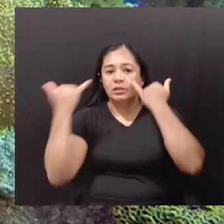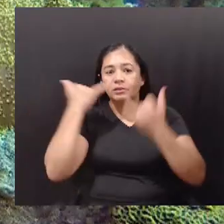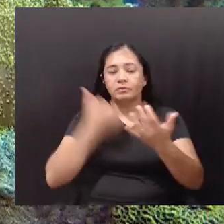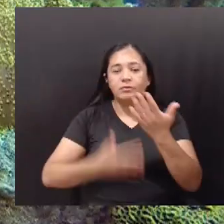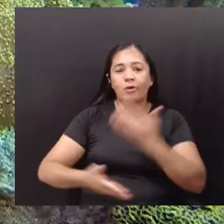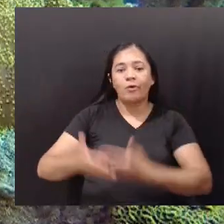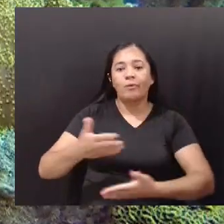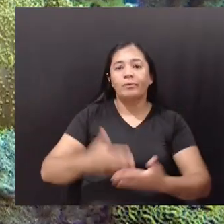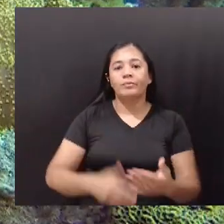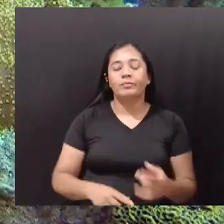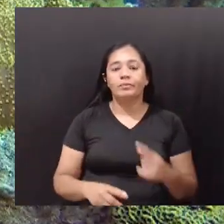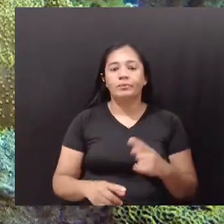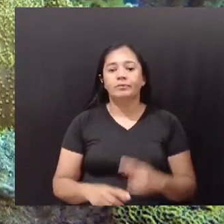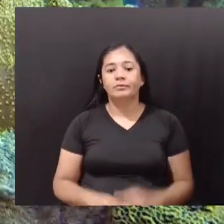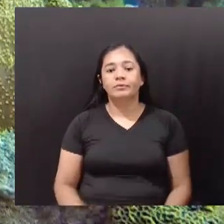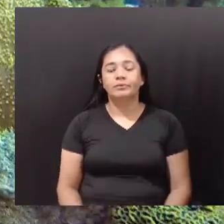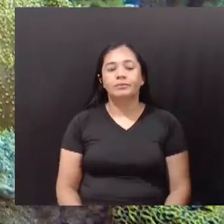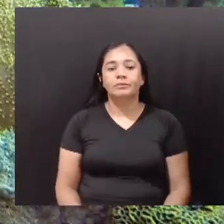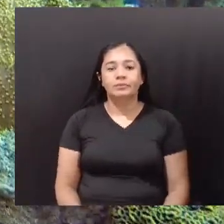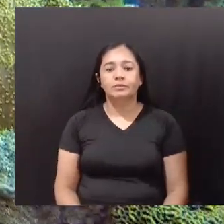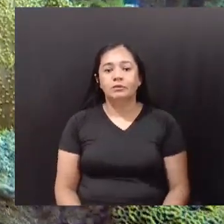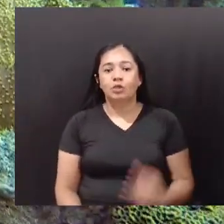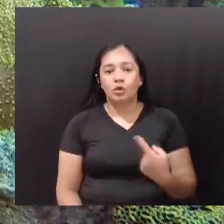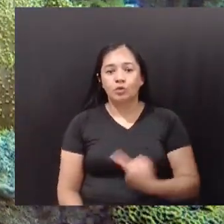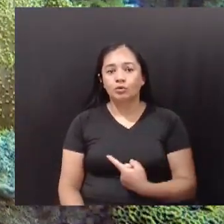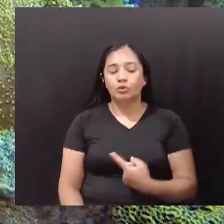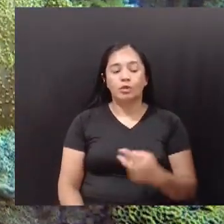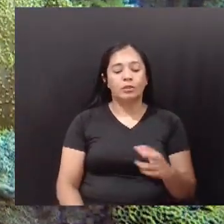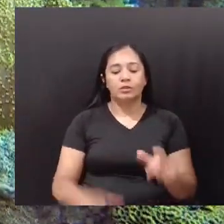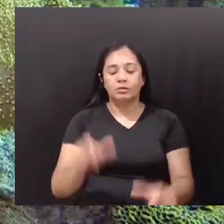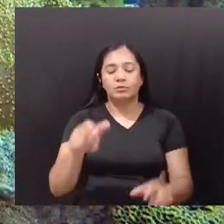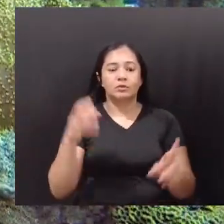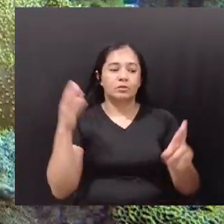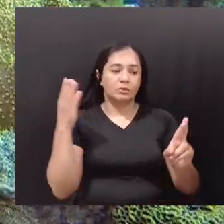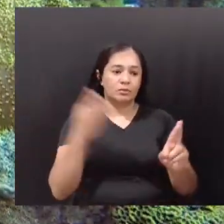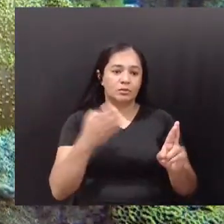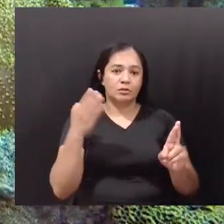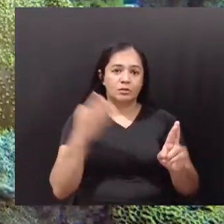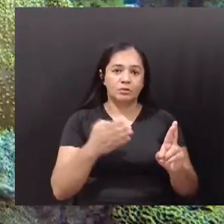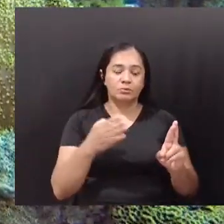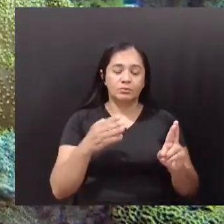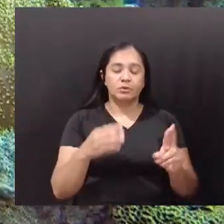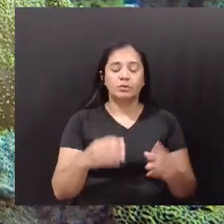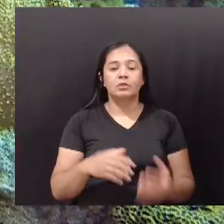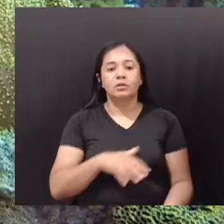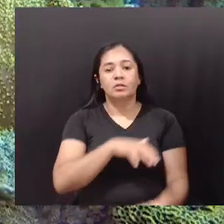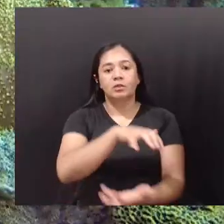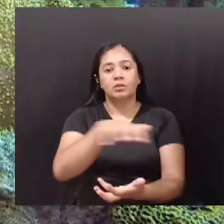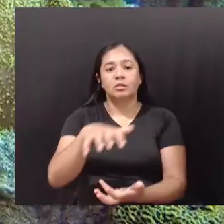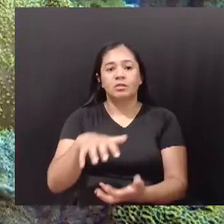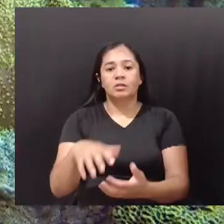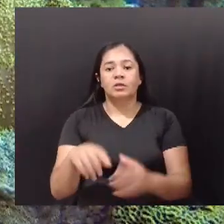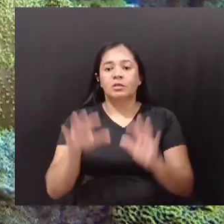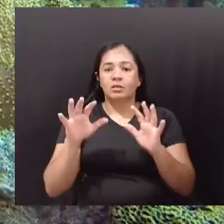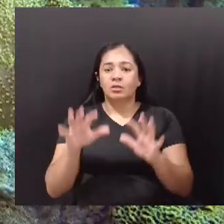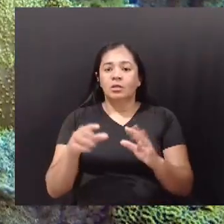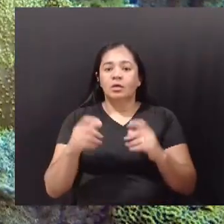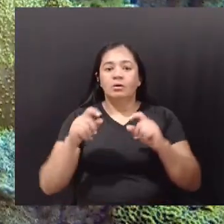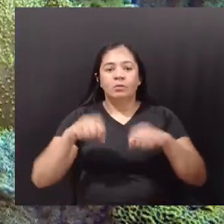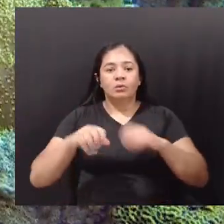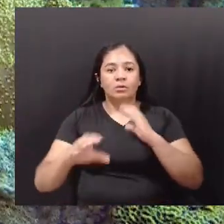COPs, as reuniões de nossos representantes no nível mundial, traz isso, poder se comunicar,